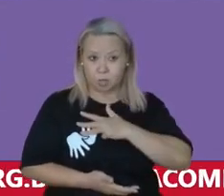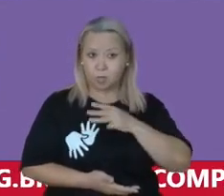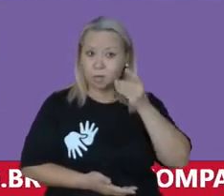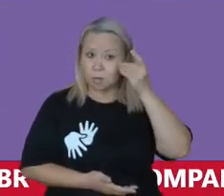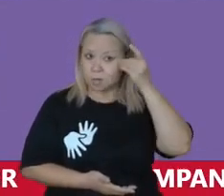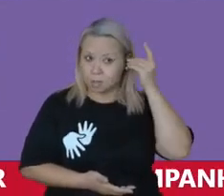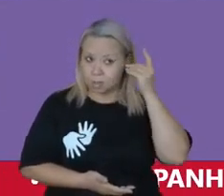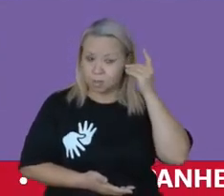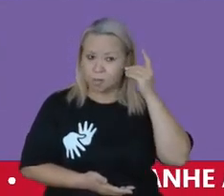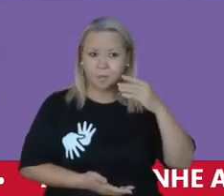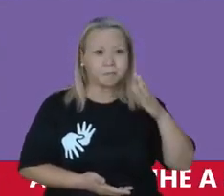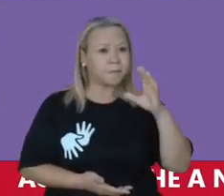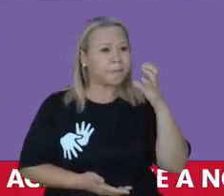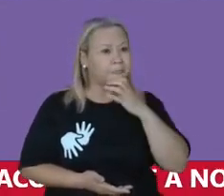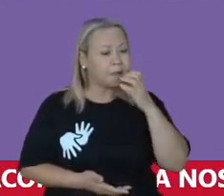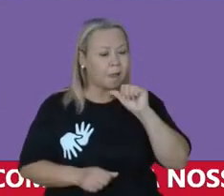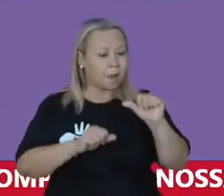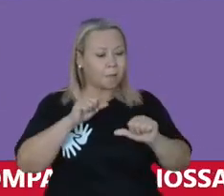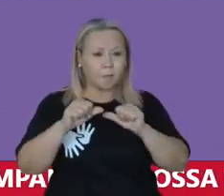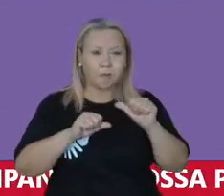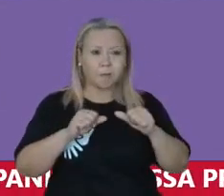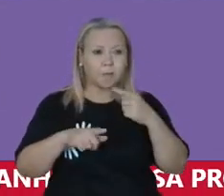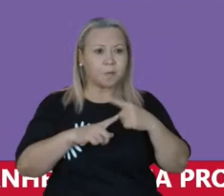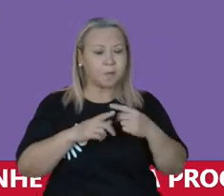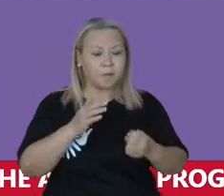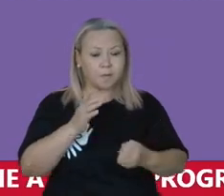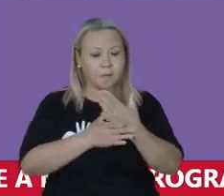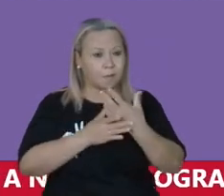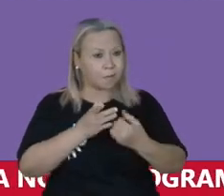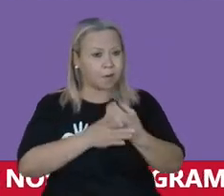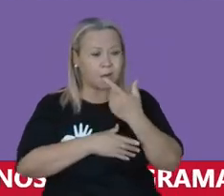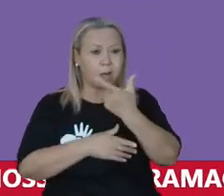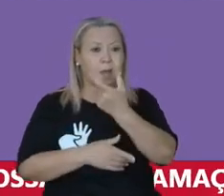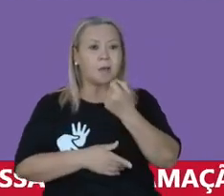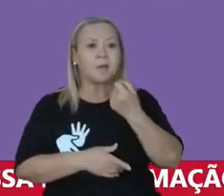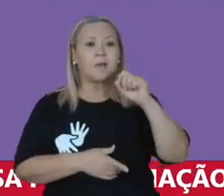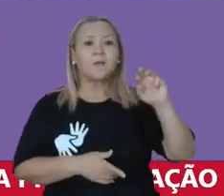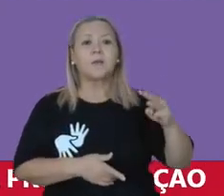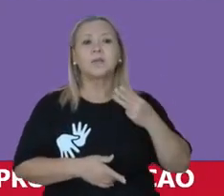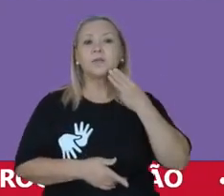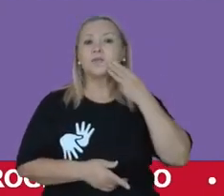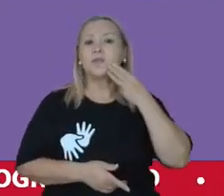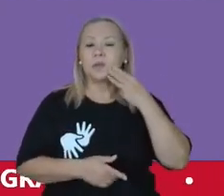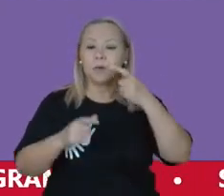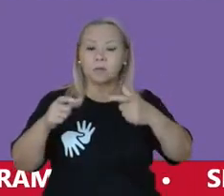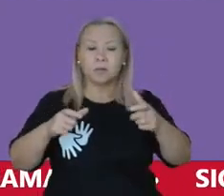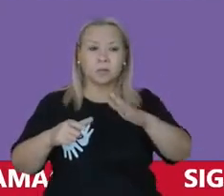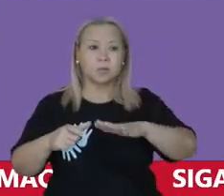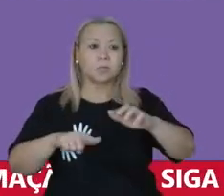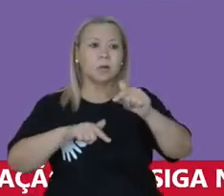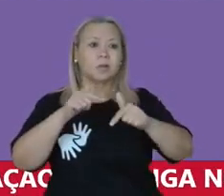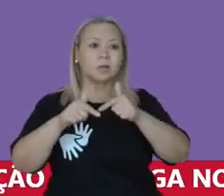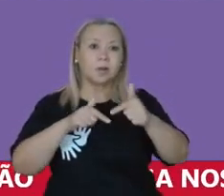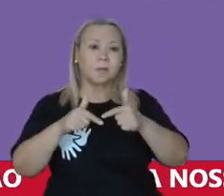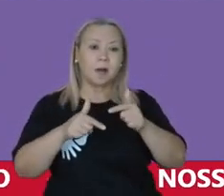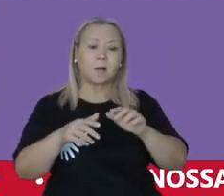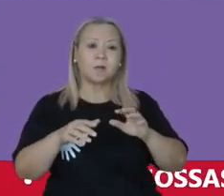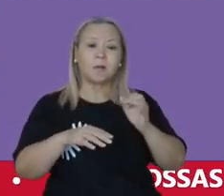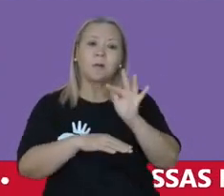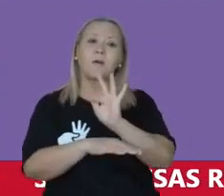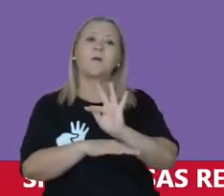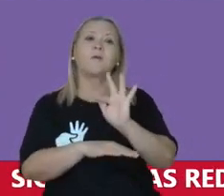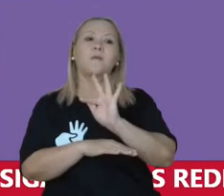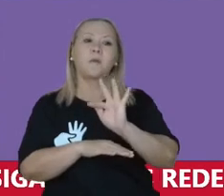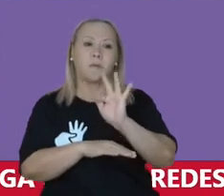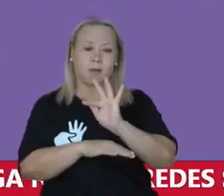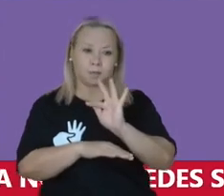ela foi rapidamente alterada porque foram criados 20 milhões de postos de trabalho formais.